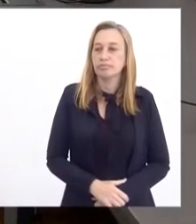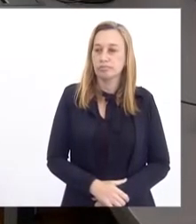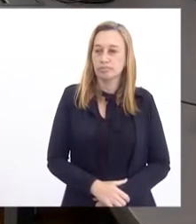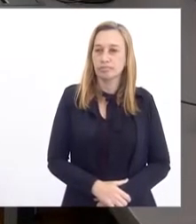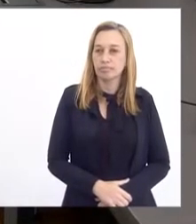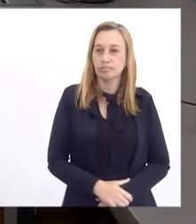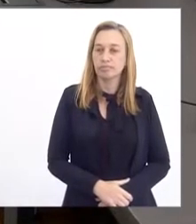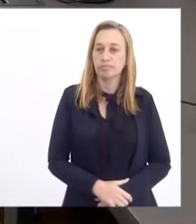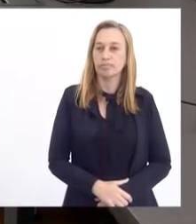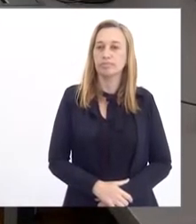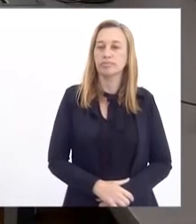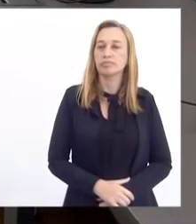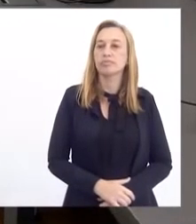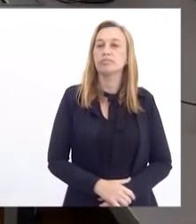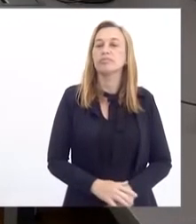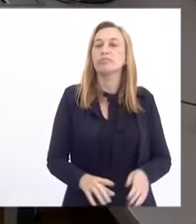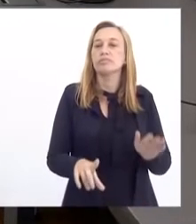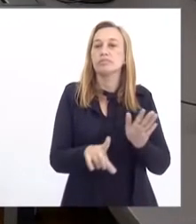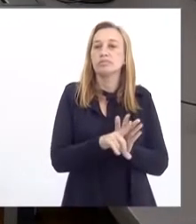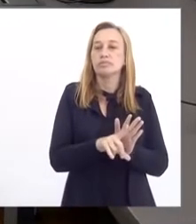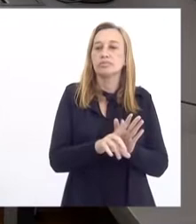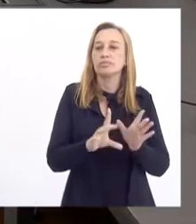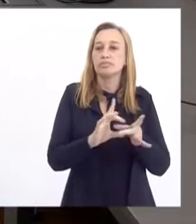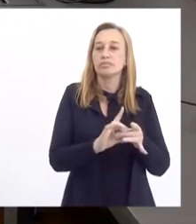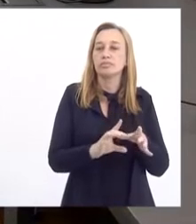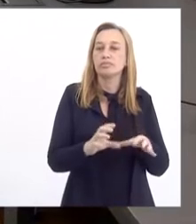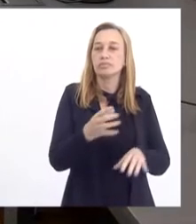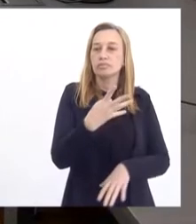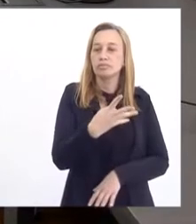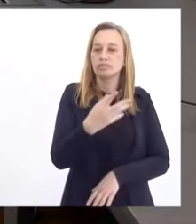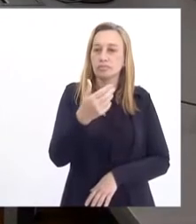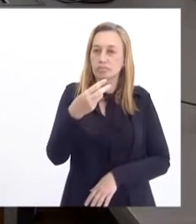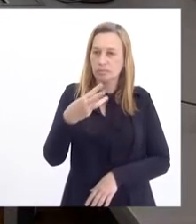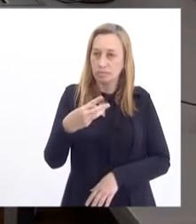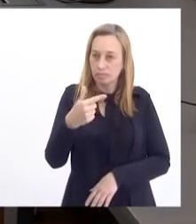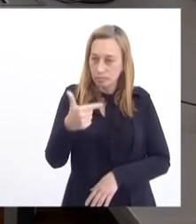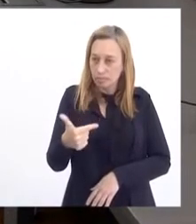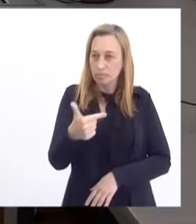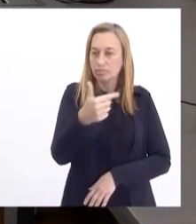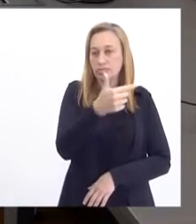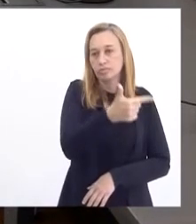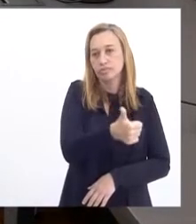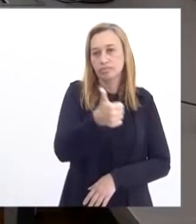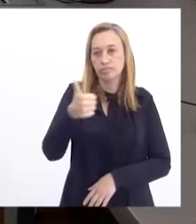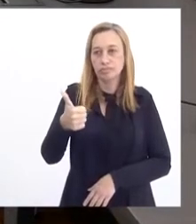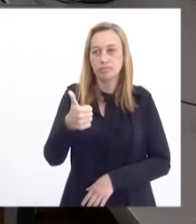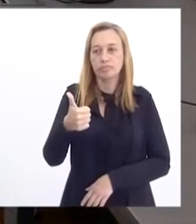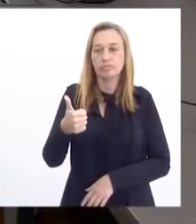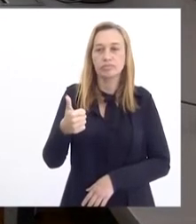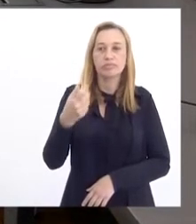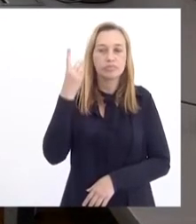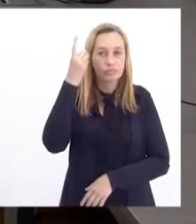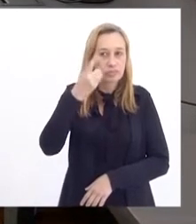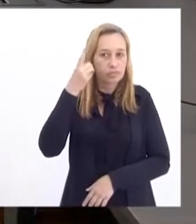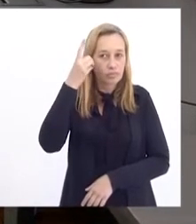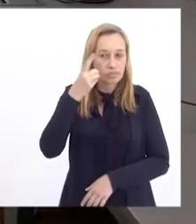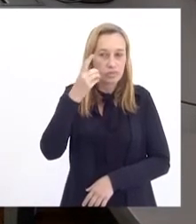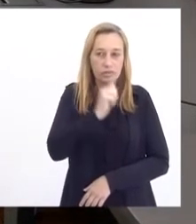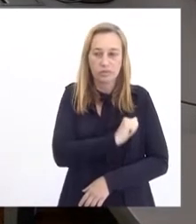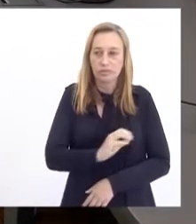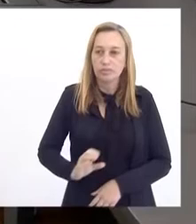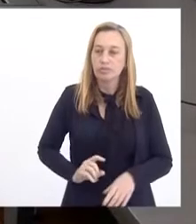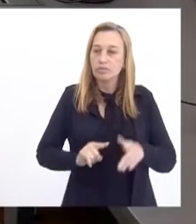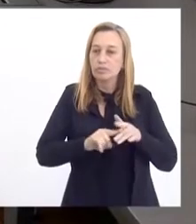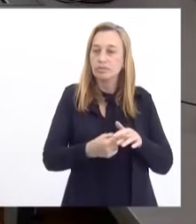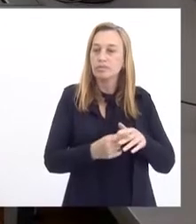essa lei complementar 42/21 do deputado André Siciliano é para regulamentar o Fundo